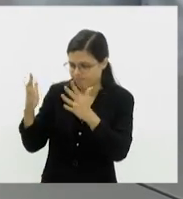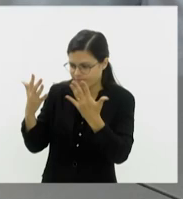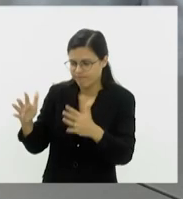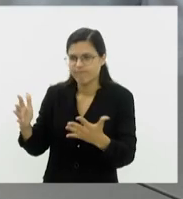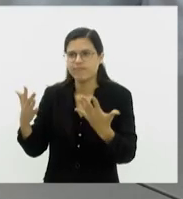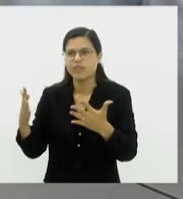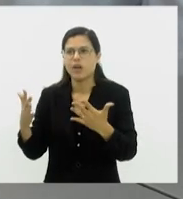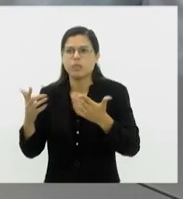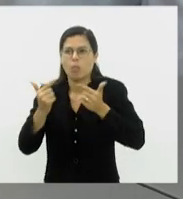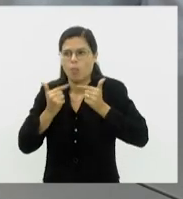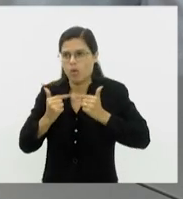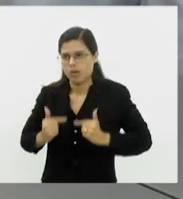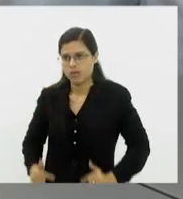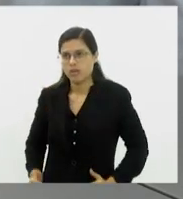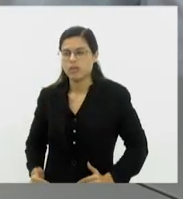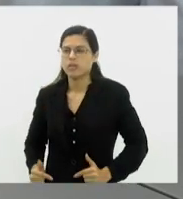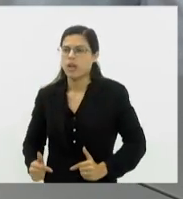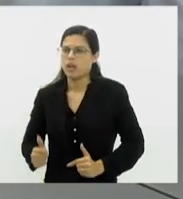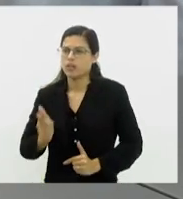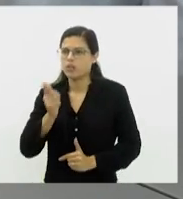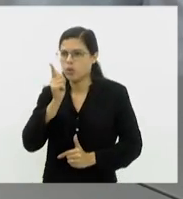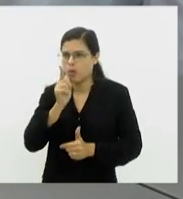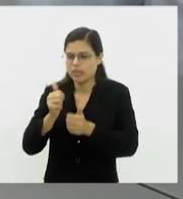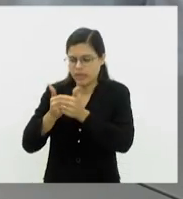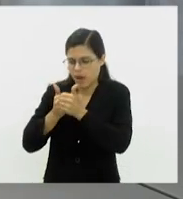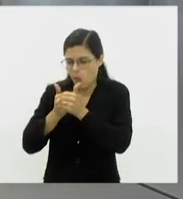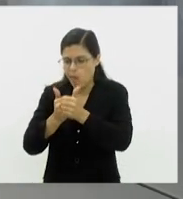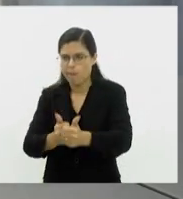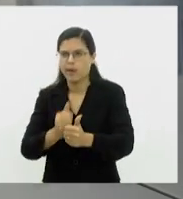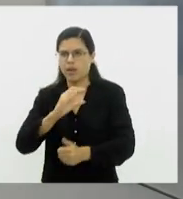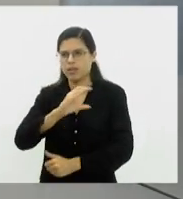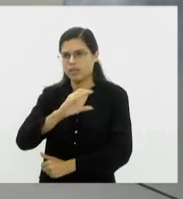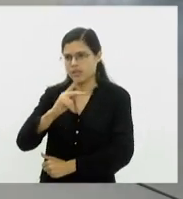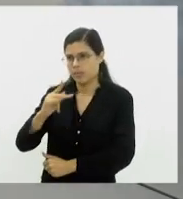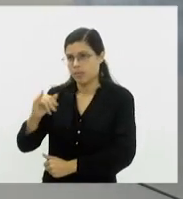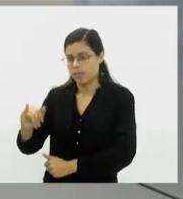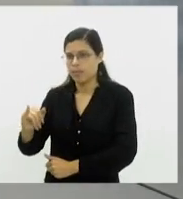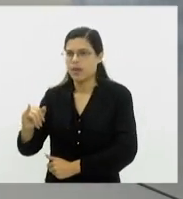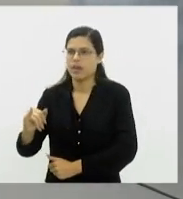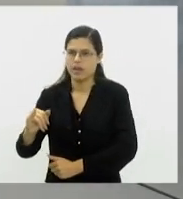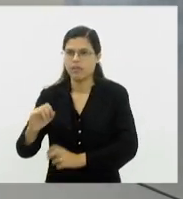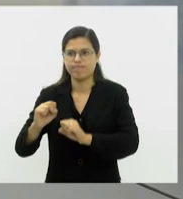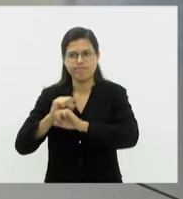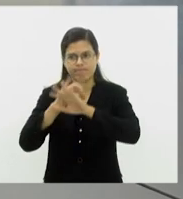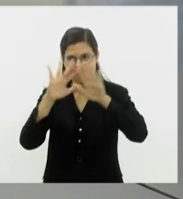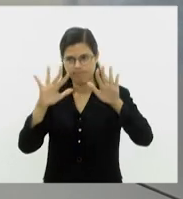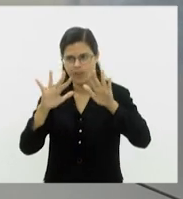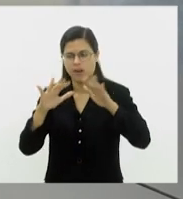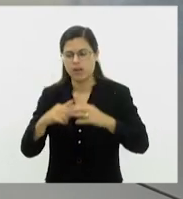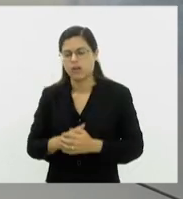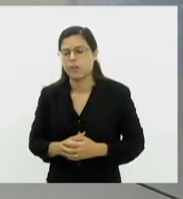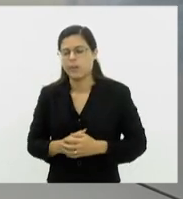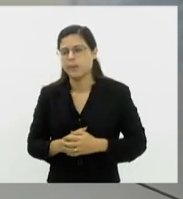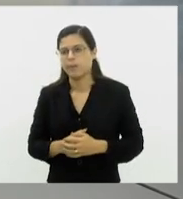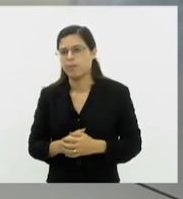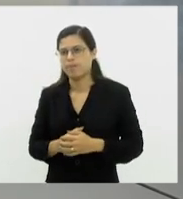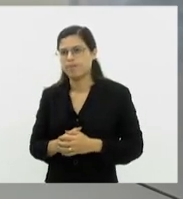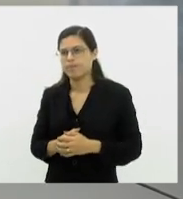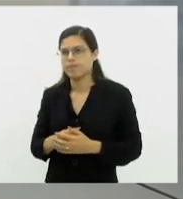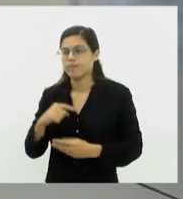imparcialidade por ter conduzido essa CPI de uma forma muito clara e transparente a